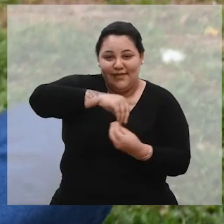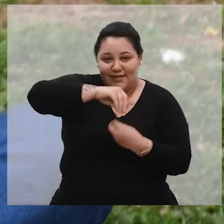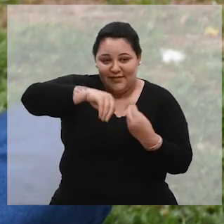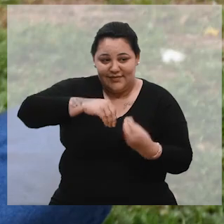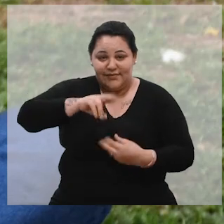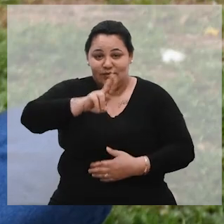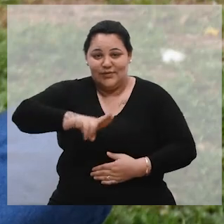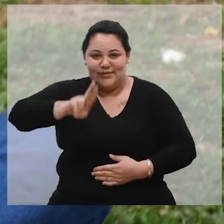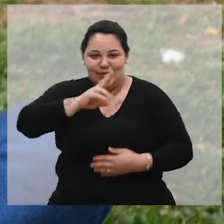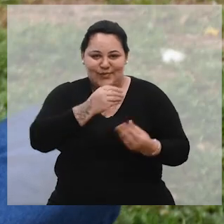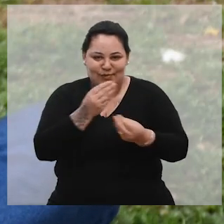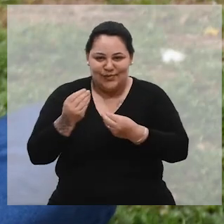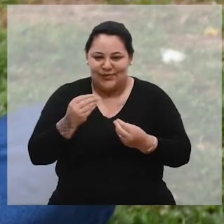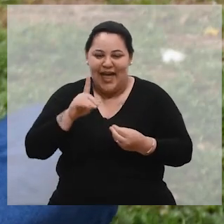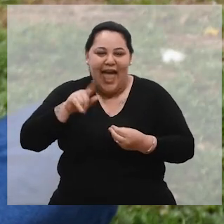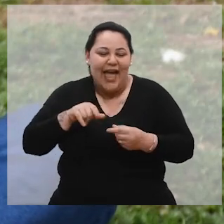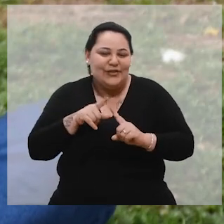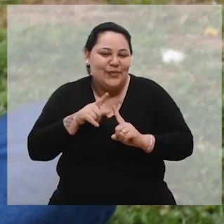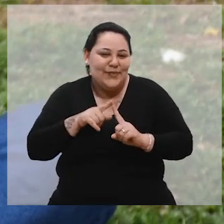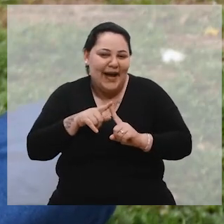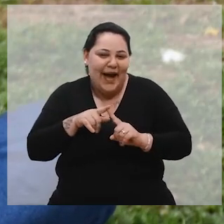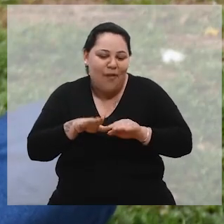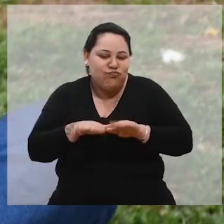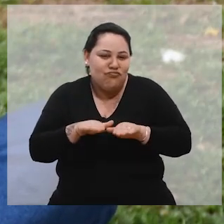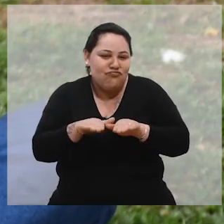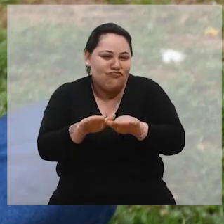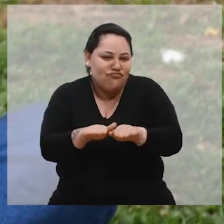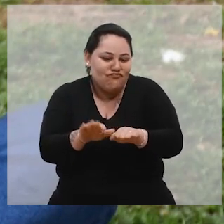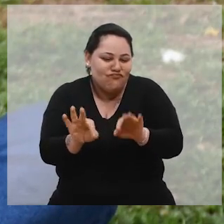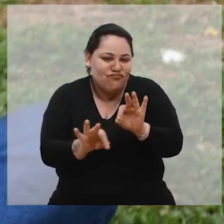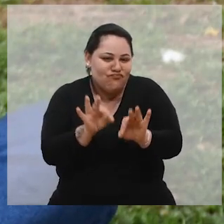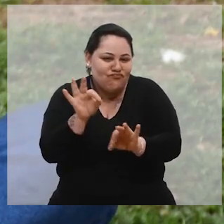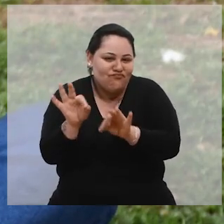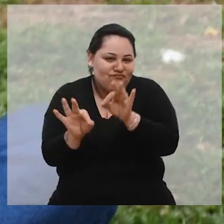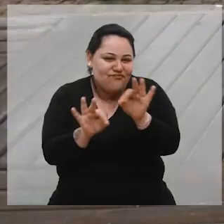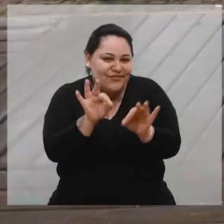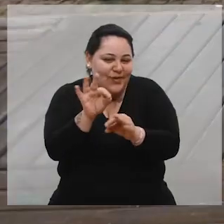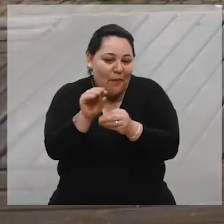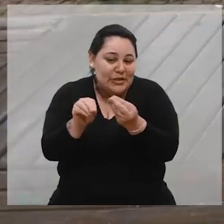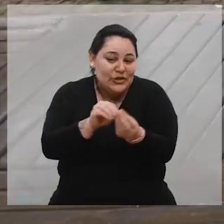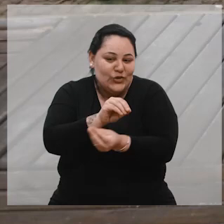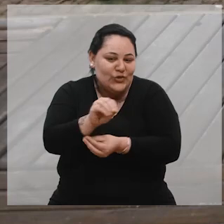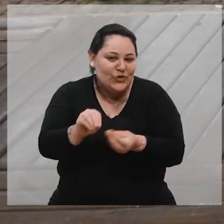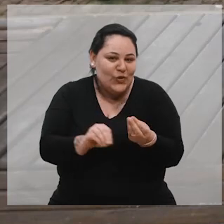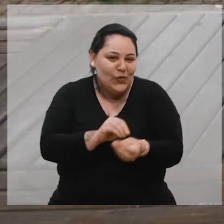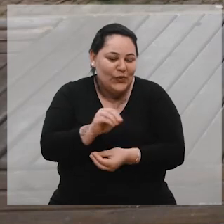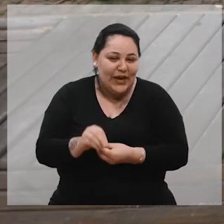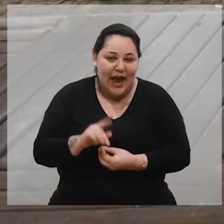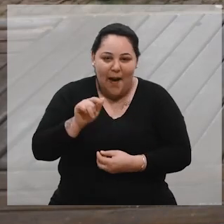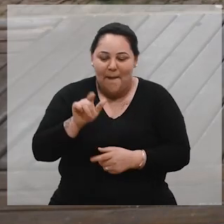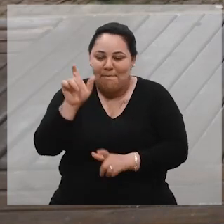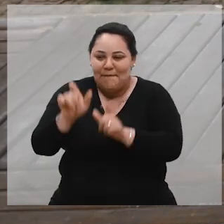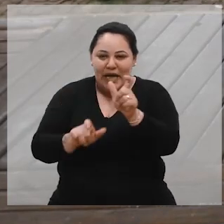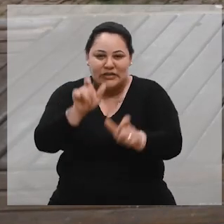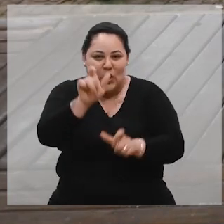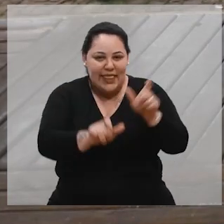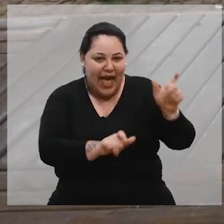usar bastante essa palavra, nesse sentido, né? Nessas pessoas, nesses personagens, muitos